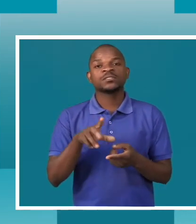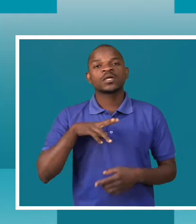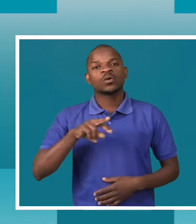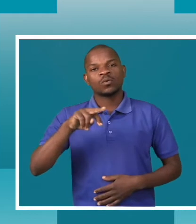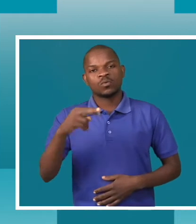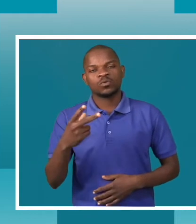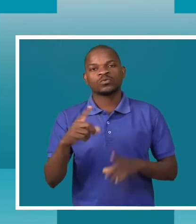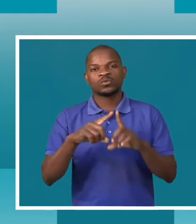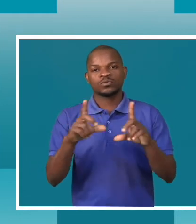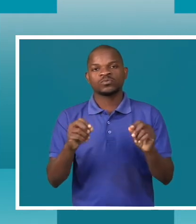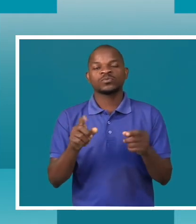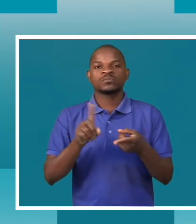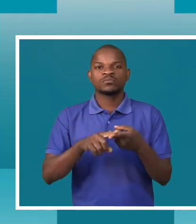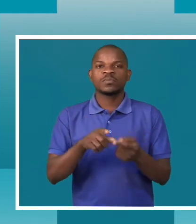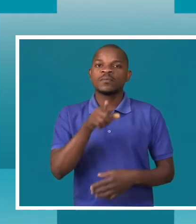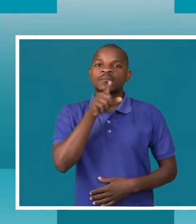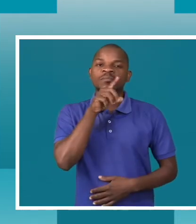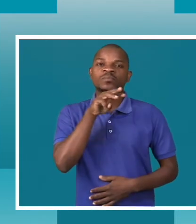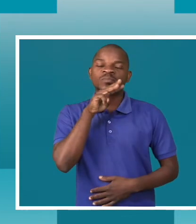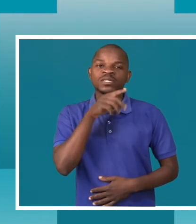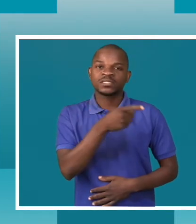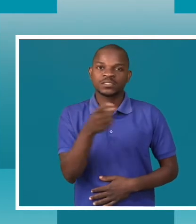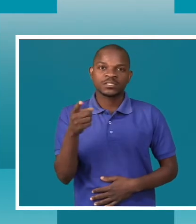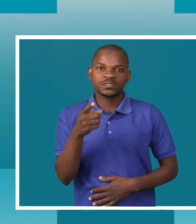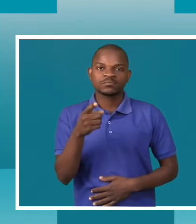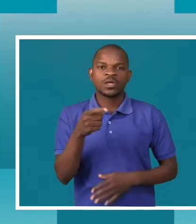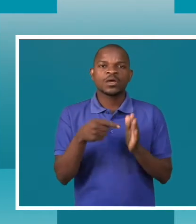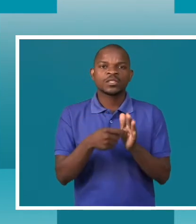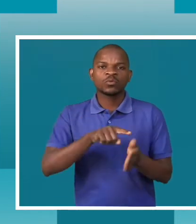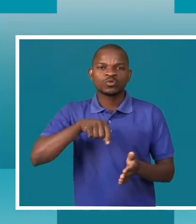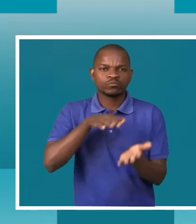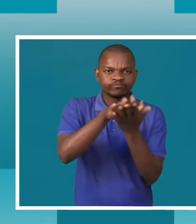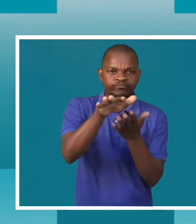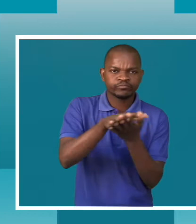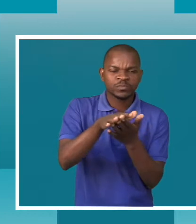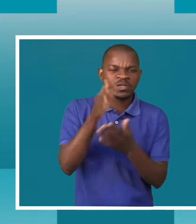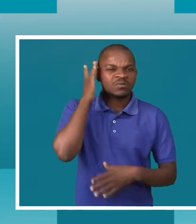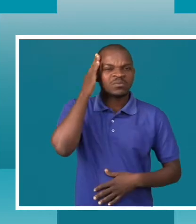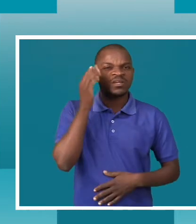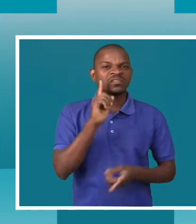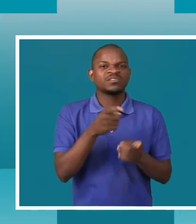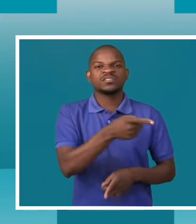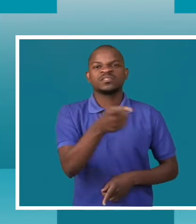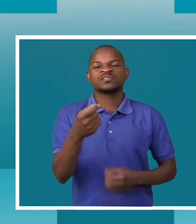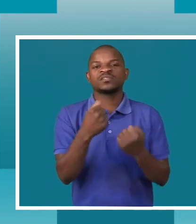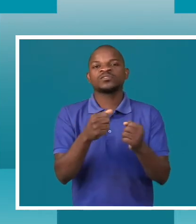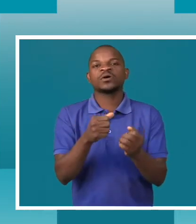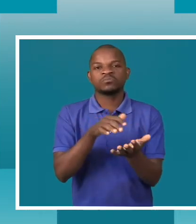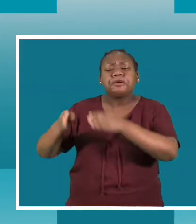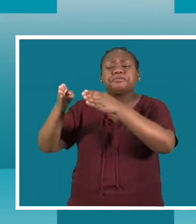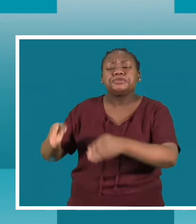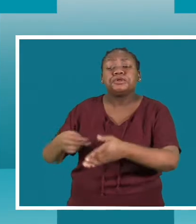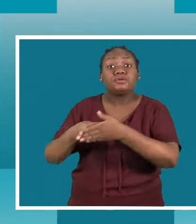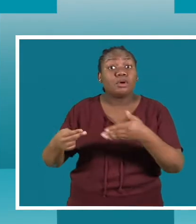pais, quando nós damos esse tipo de aconselhamento às crianças, pensam que nós queremos induzi-las a praticar, por exemplo, atividade sexual.